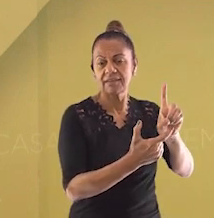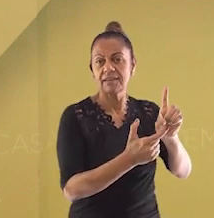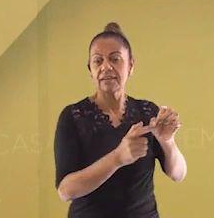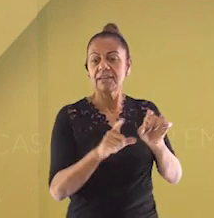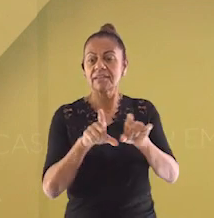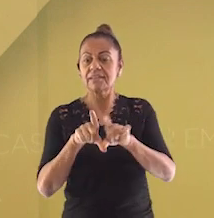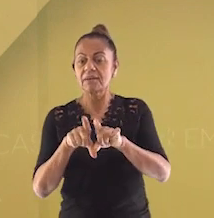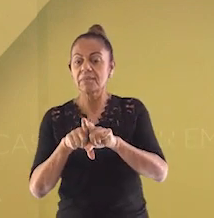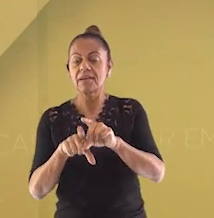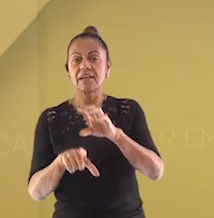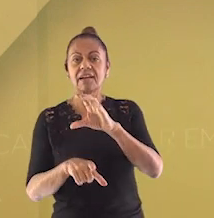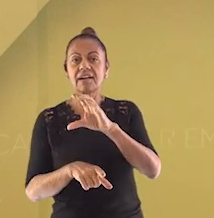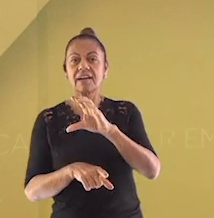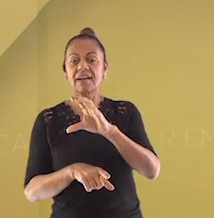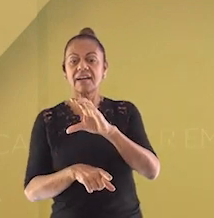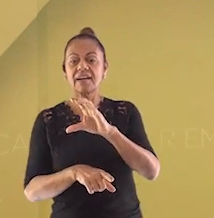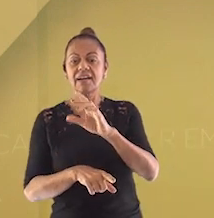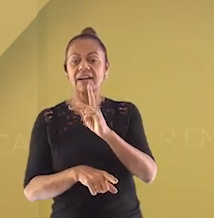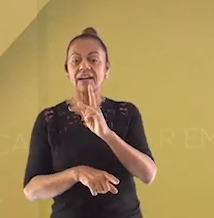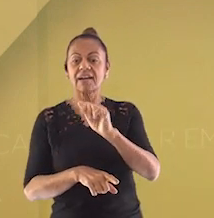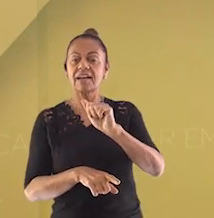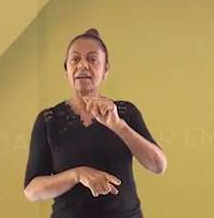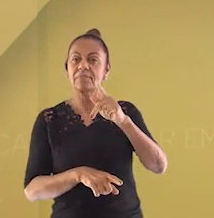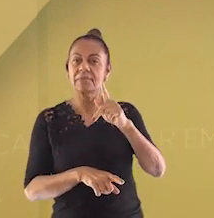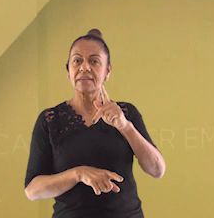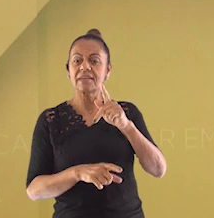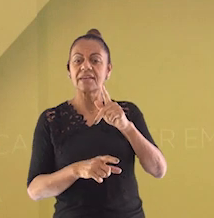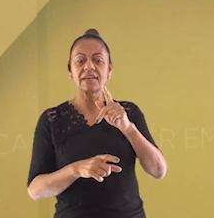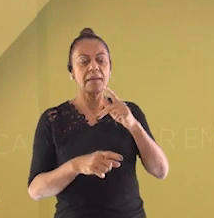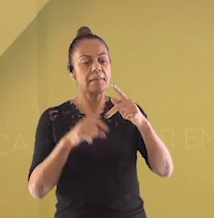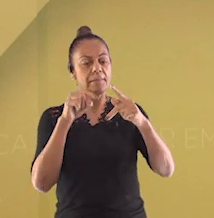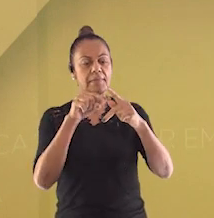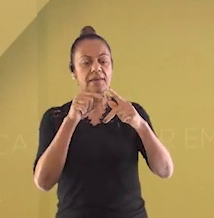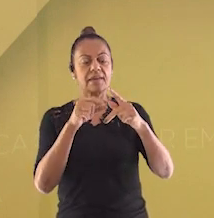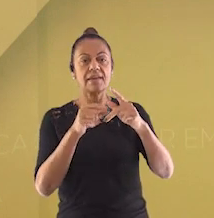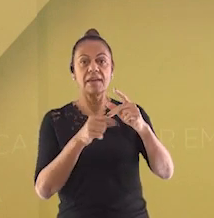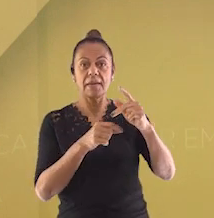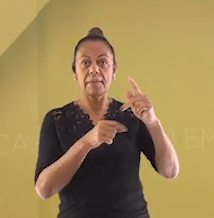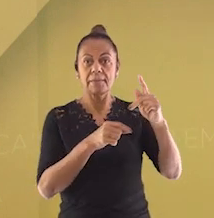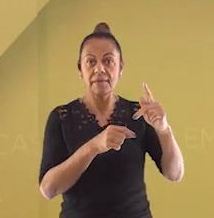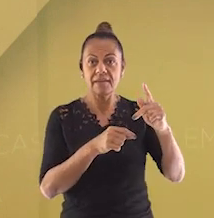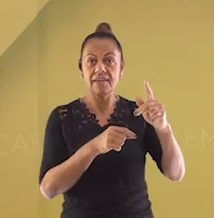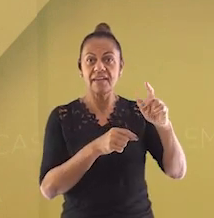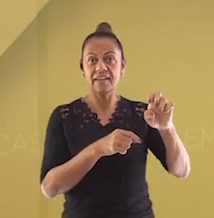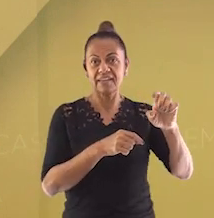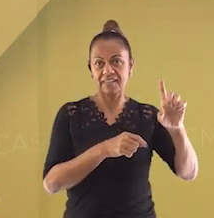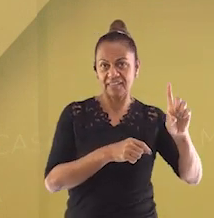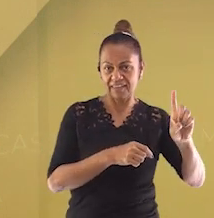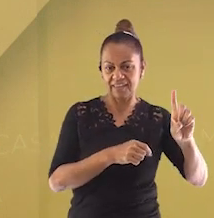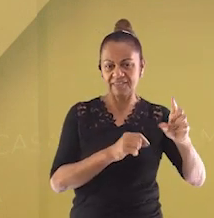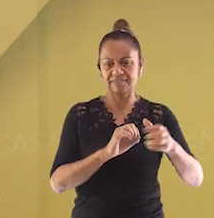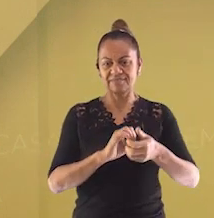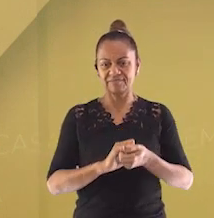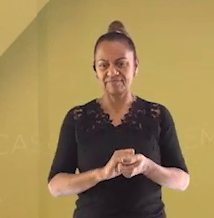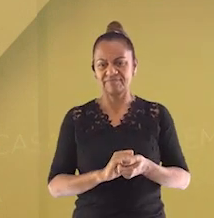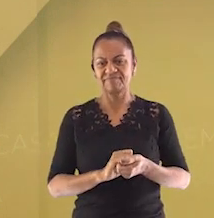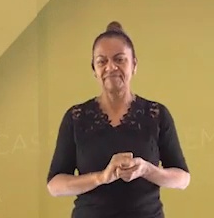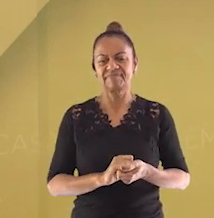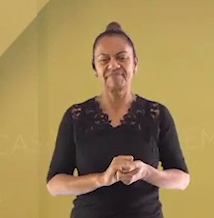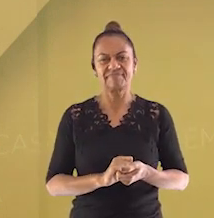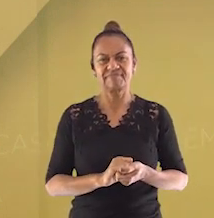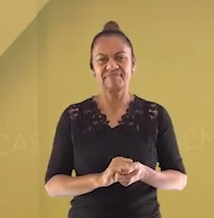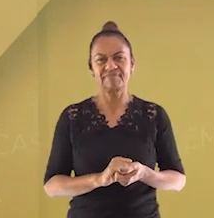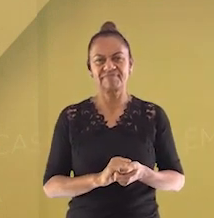stopt dobramos o p e adicionamos e de e em clap dobramos e